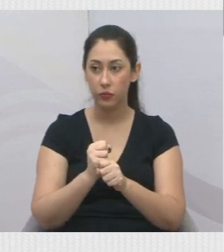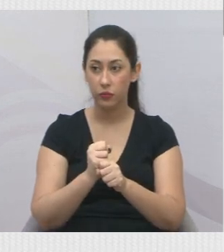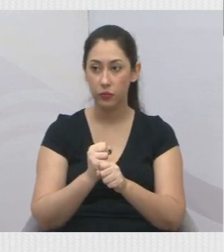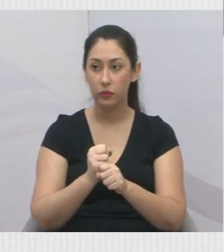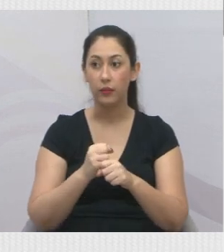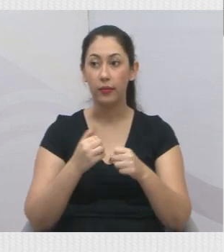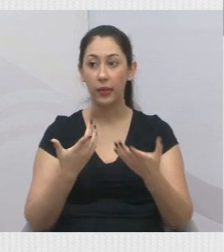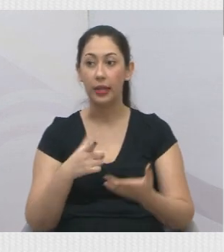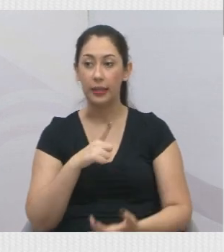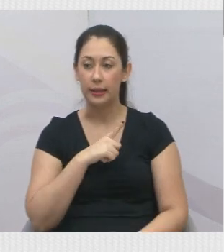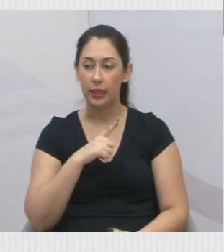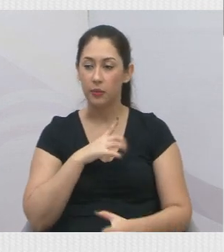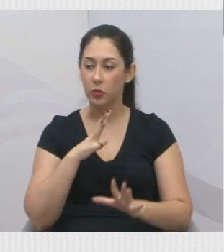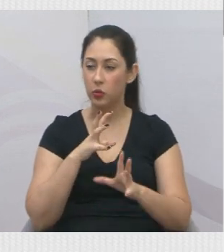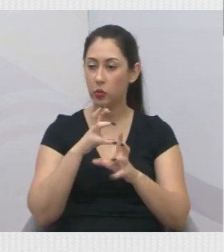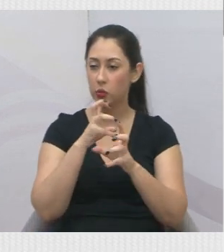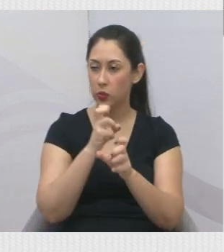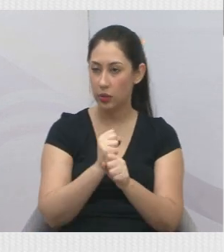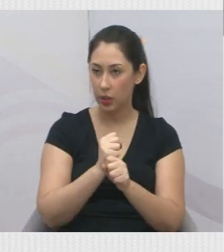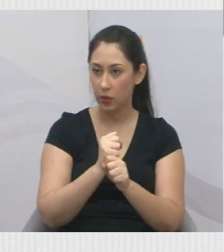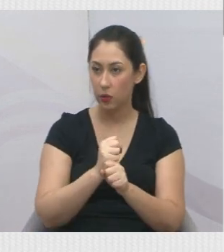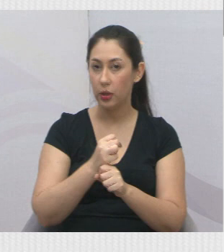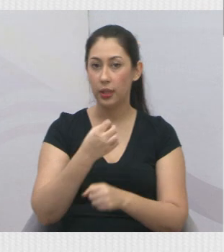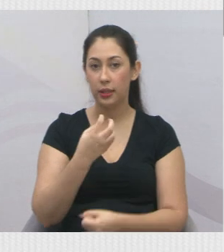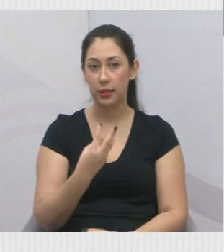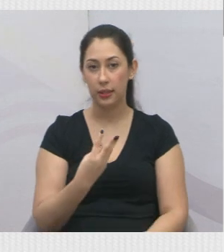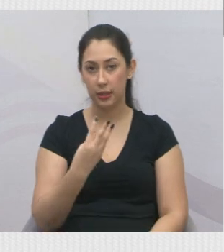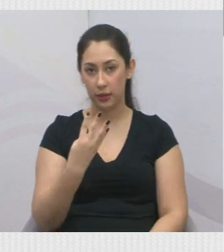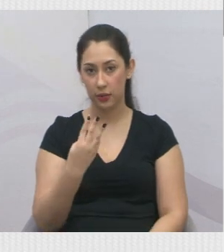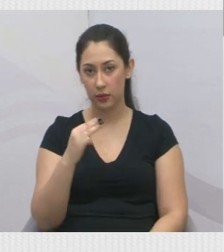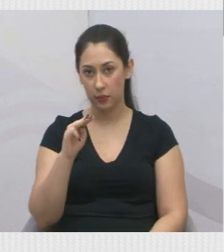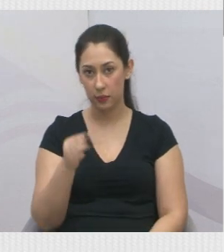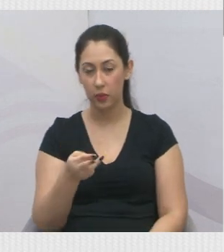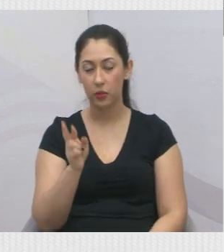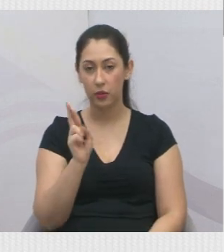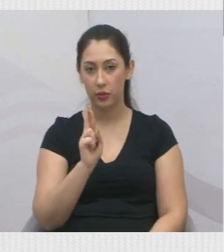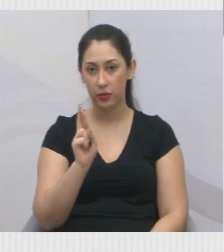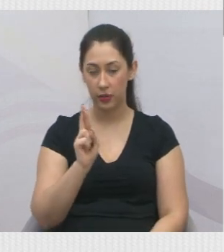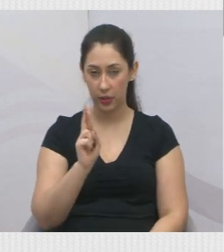Então, temos um total de inscritos,